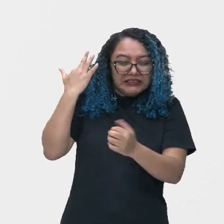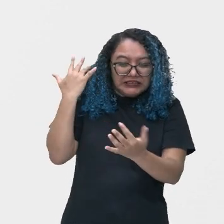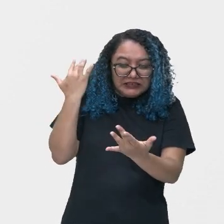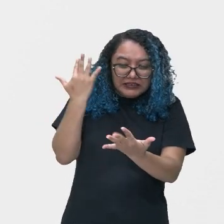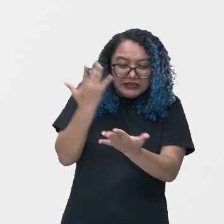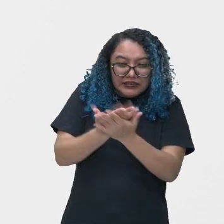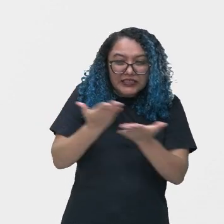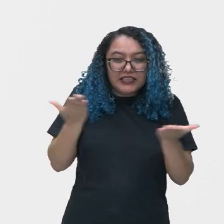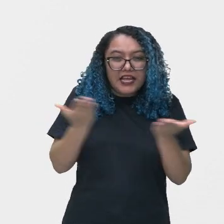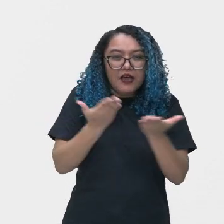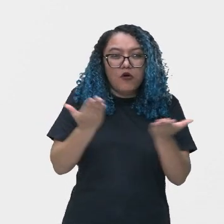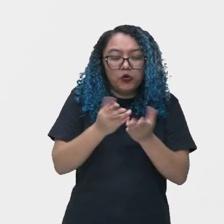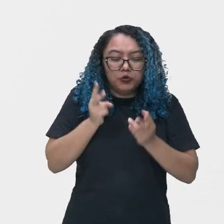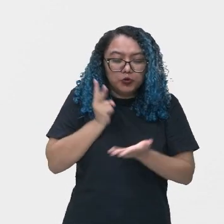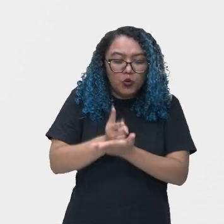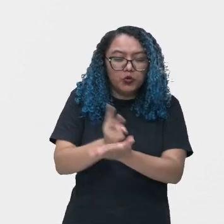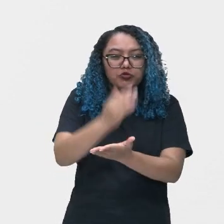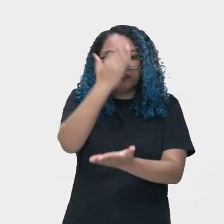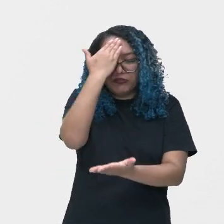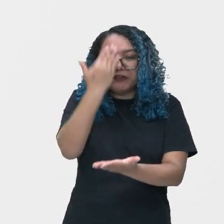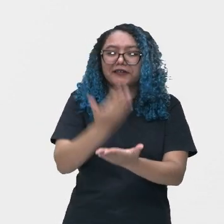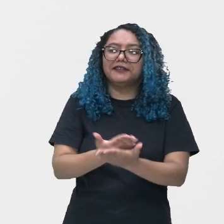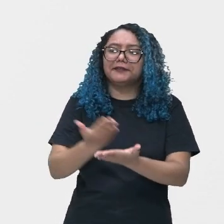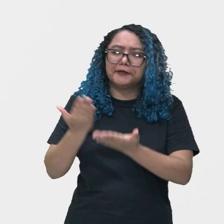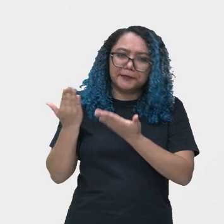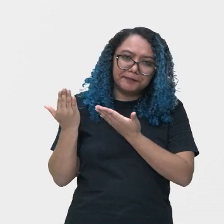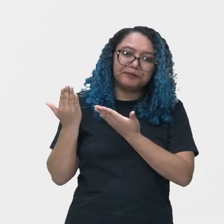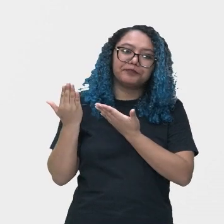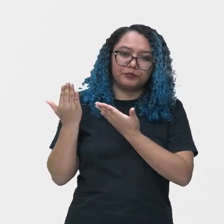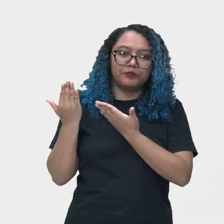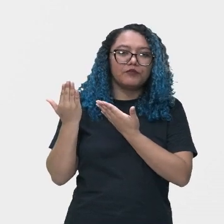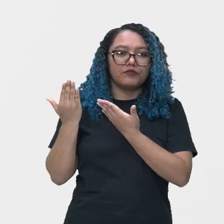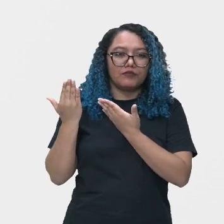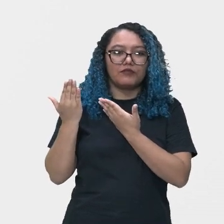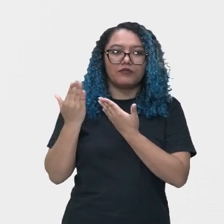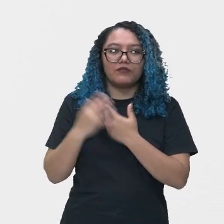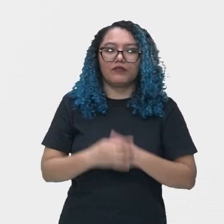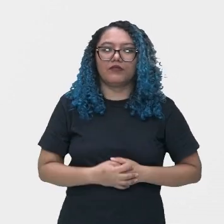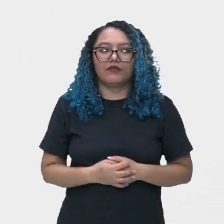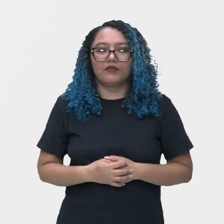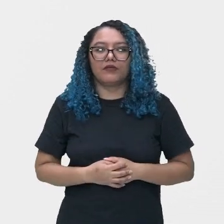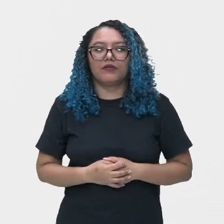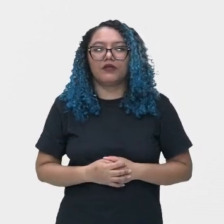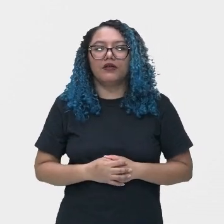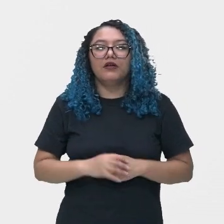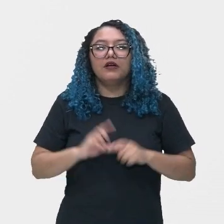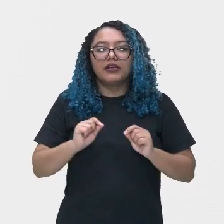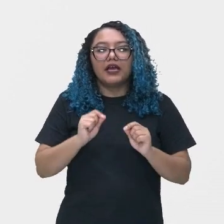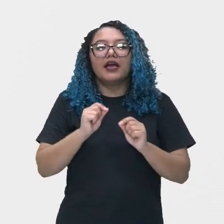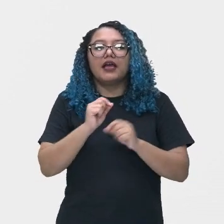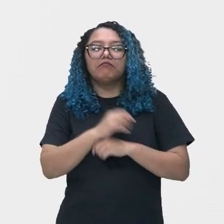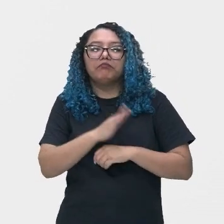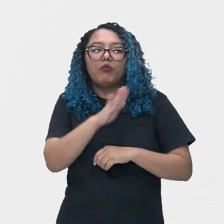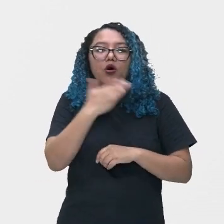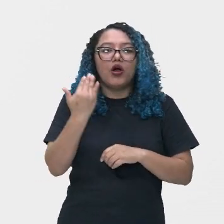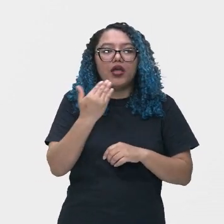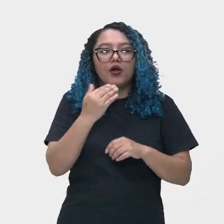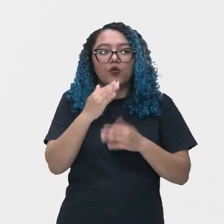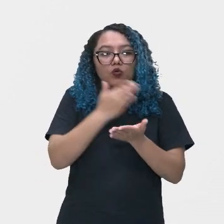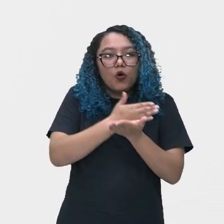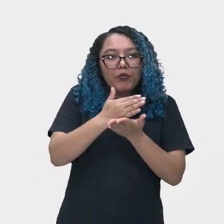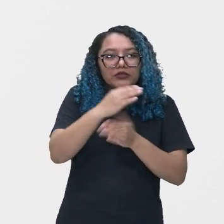As pessoas não acreditam nisso, né? A notícia de que Avril Lavigne morreu no início de 2003, nós estamos em